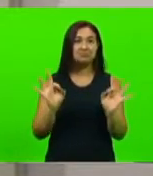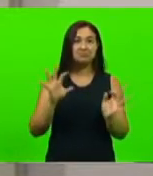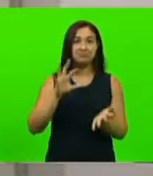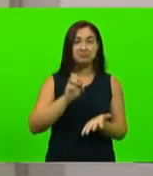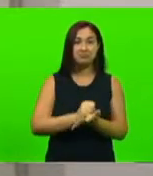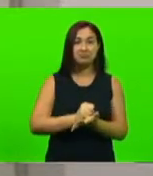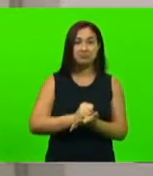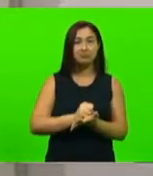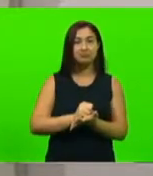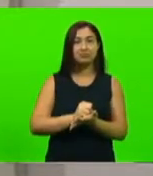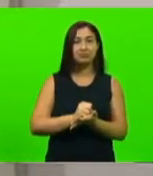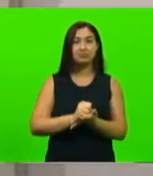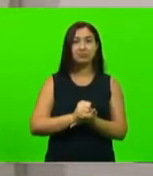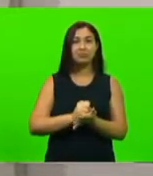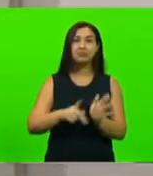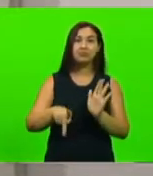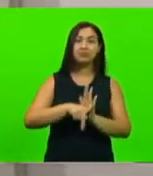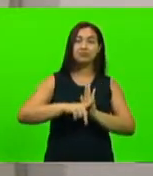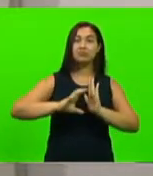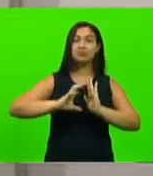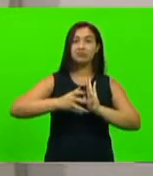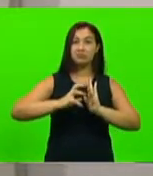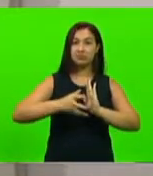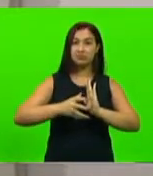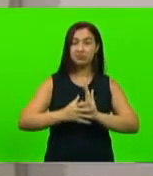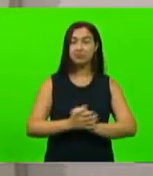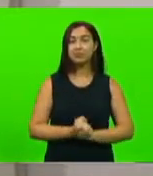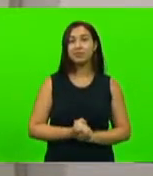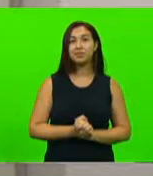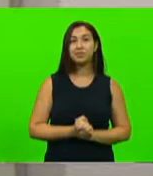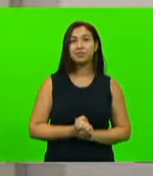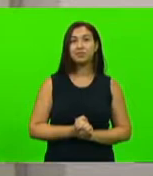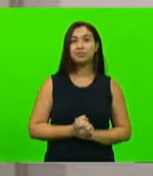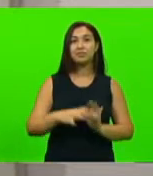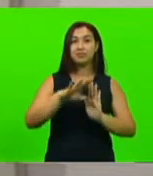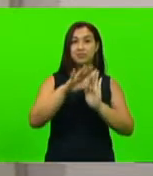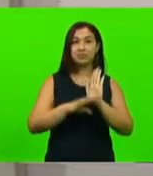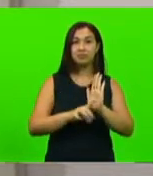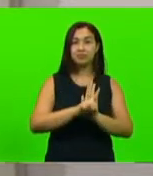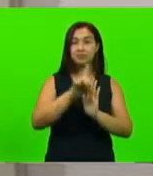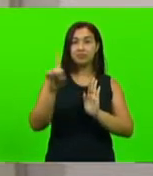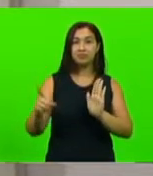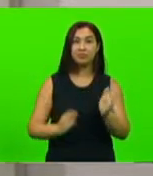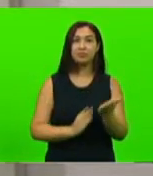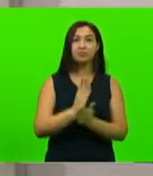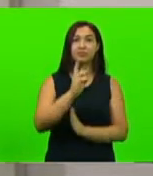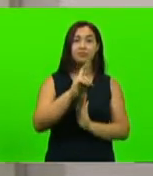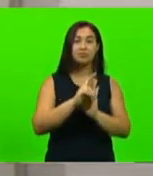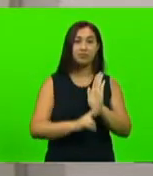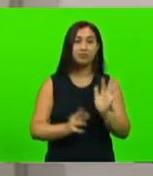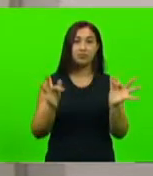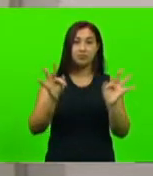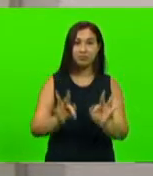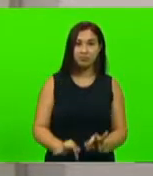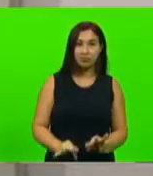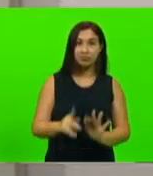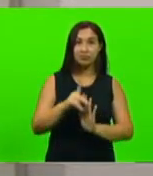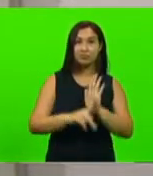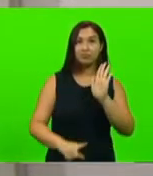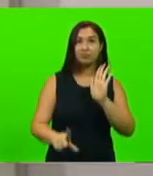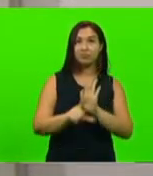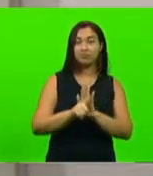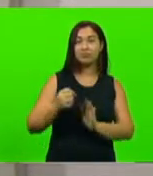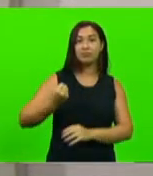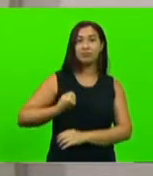horário destinado aos partidos políticos. Ordem do dia. Foi aprovada a redação final exarada ao projeto de lei